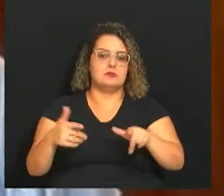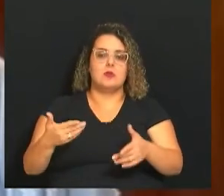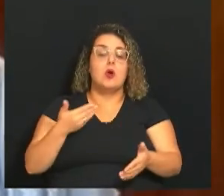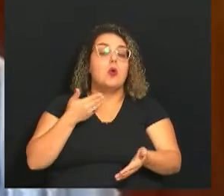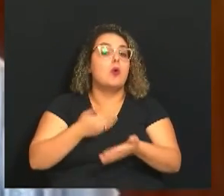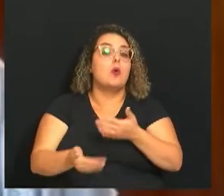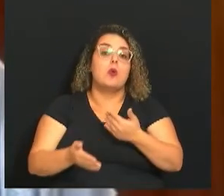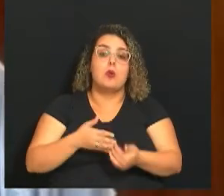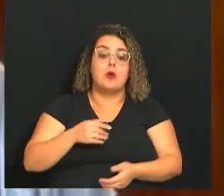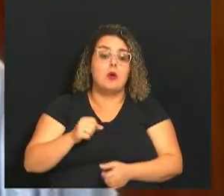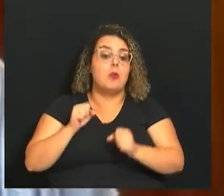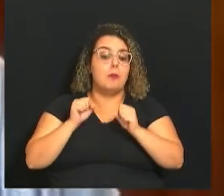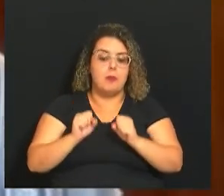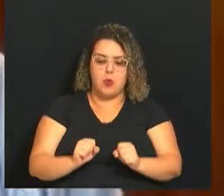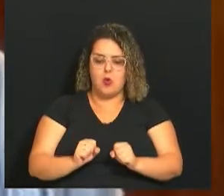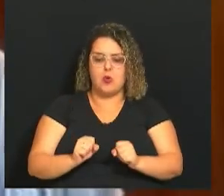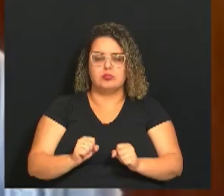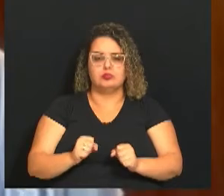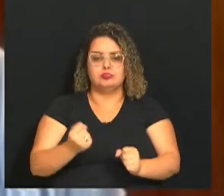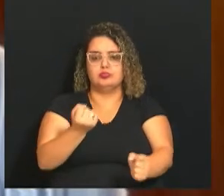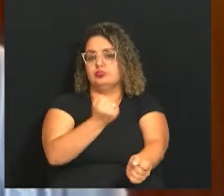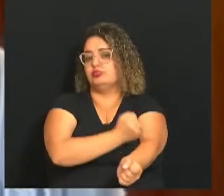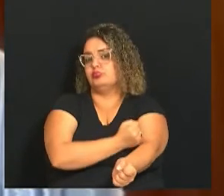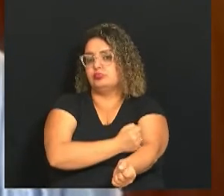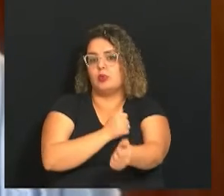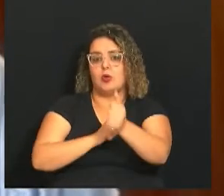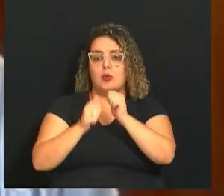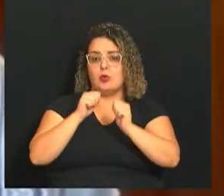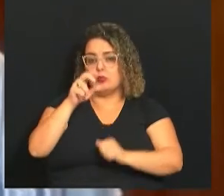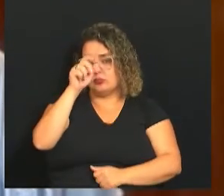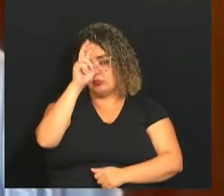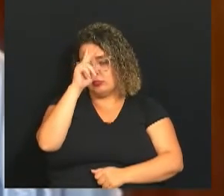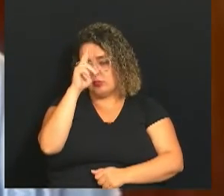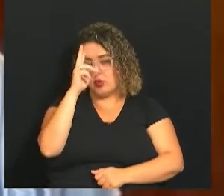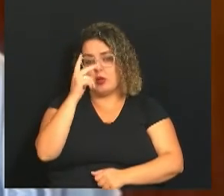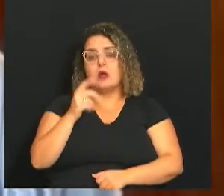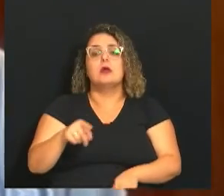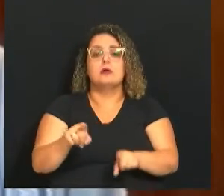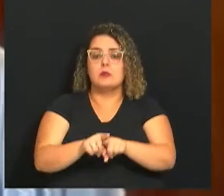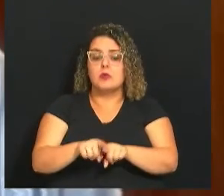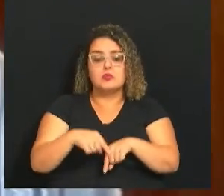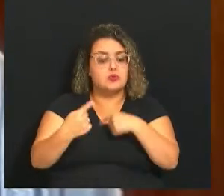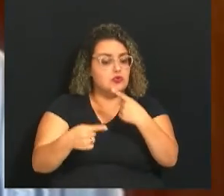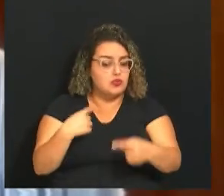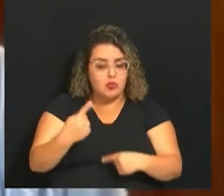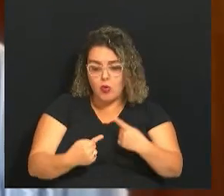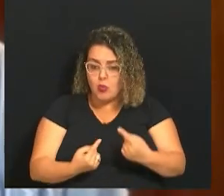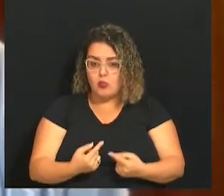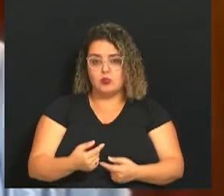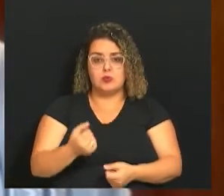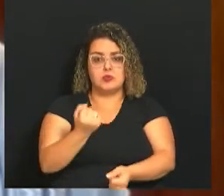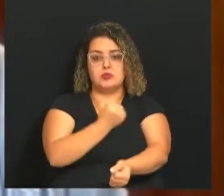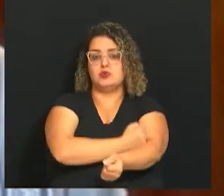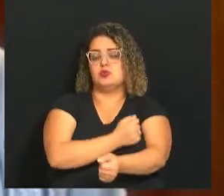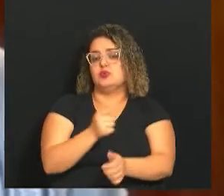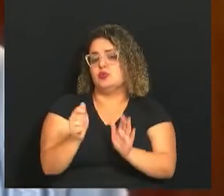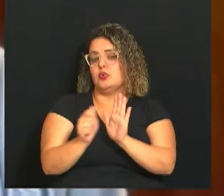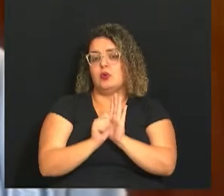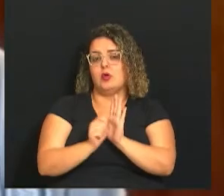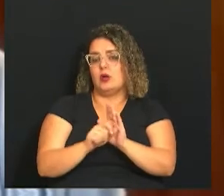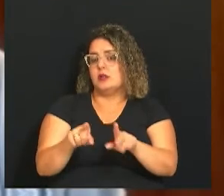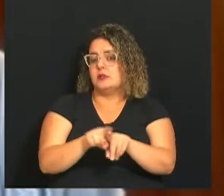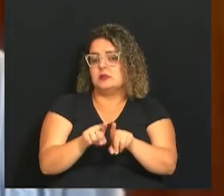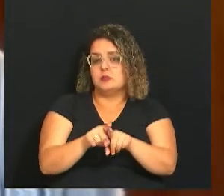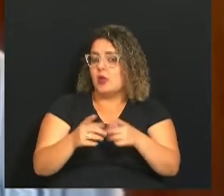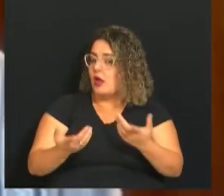sujeito a desenvolver a dependência do alcoolismo ou até de outras drogas. Então, é tudo muito simples. O que você gasta